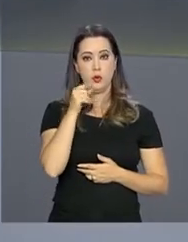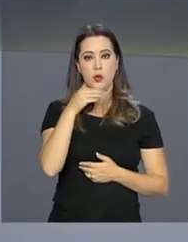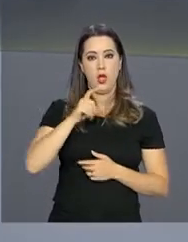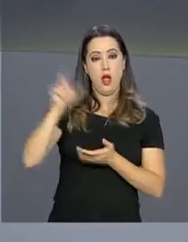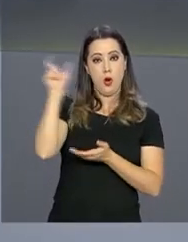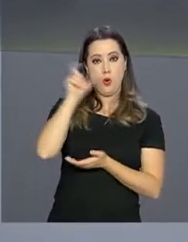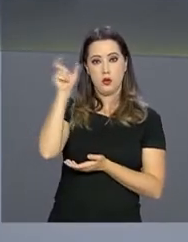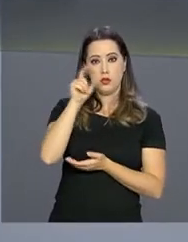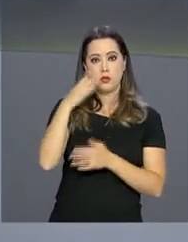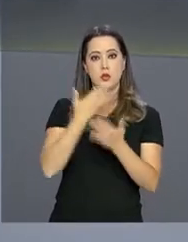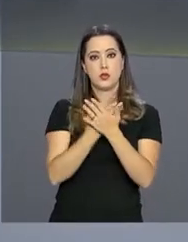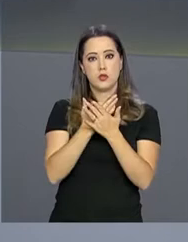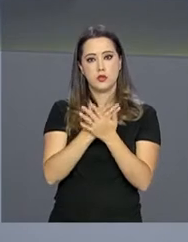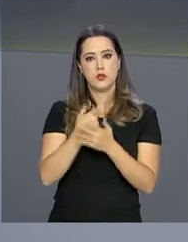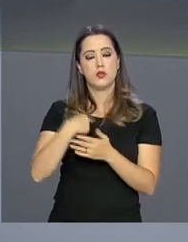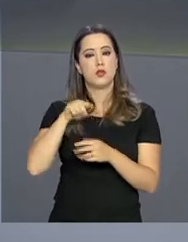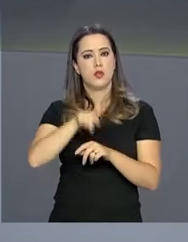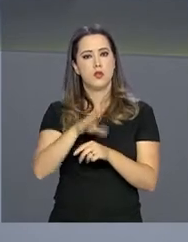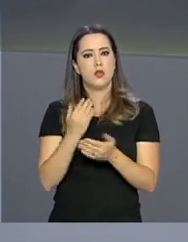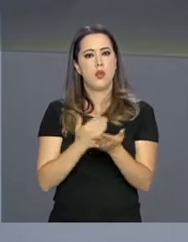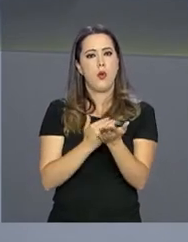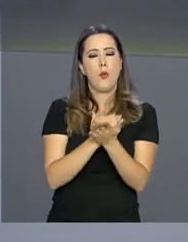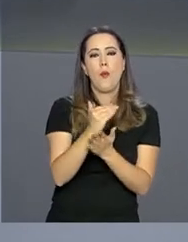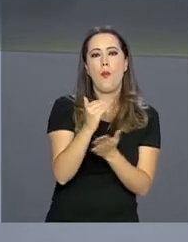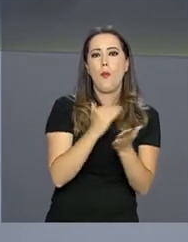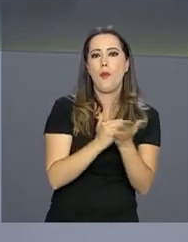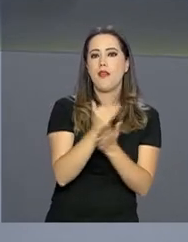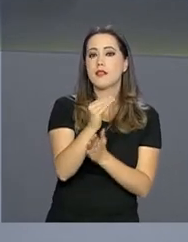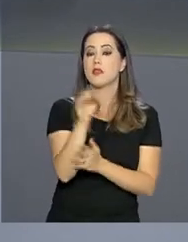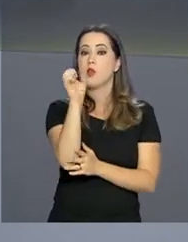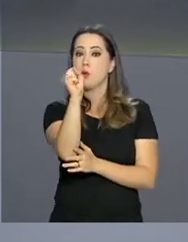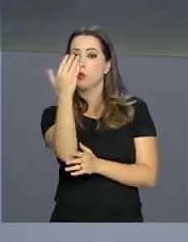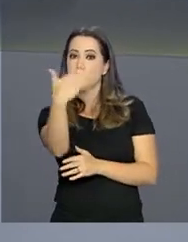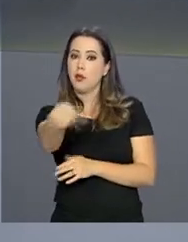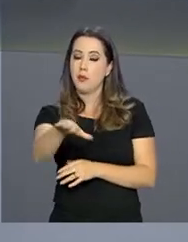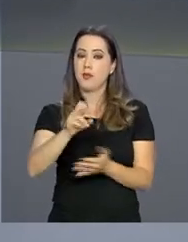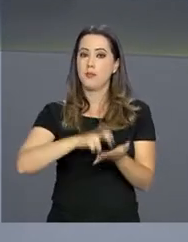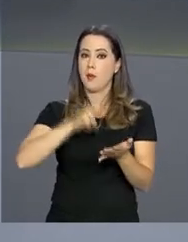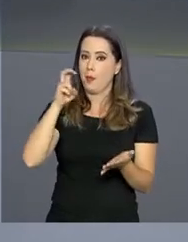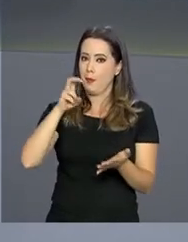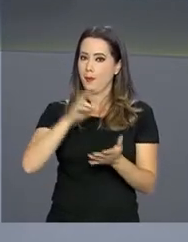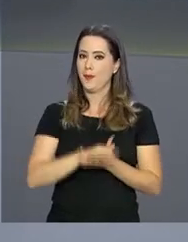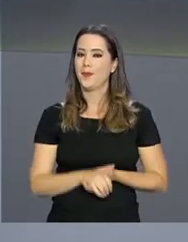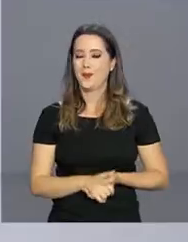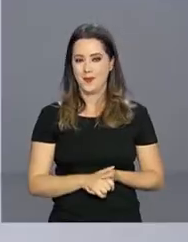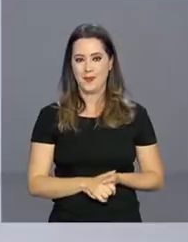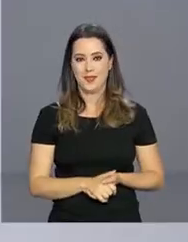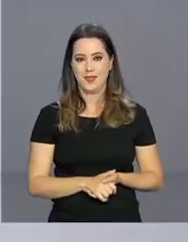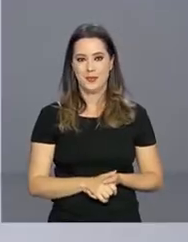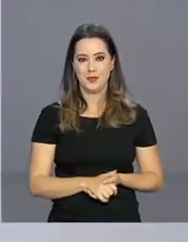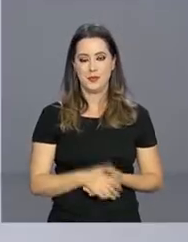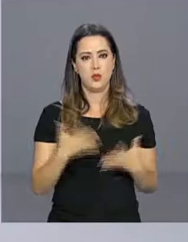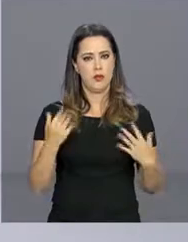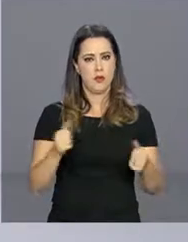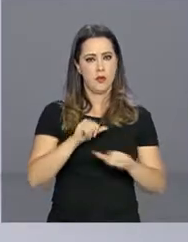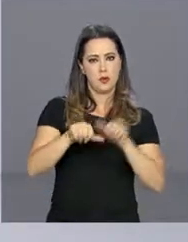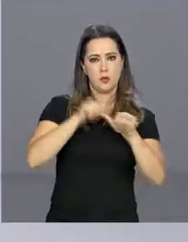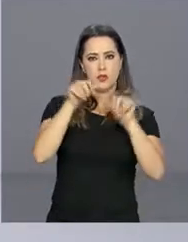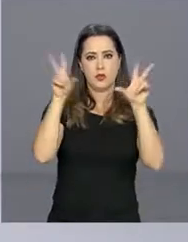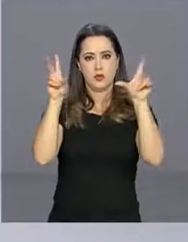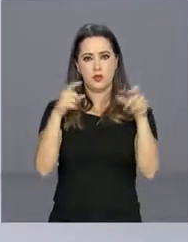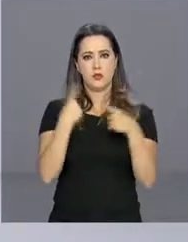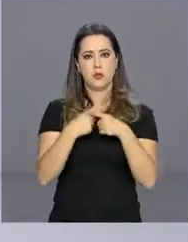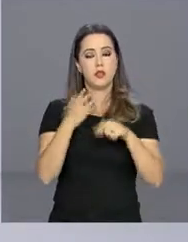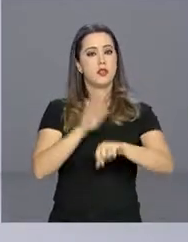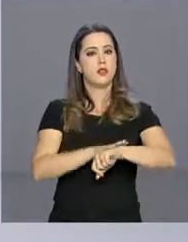acordar cedo e estudar, tem maratonas de todos os programas da semana a partir das 8h30 da manhã. E vamos mudar de assunto porque